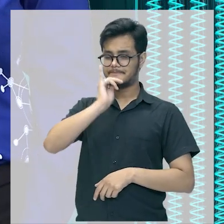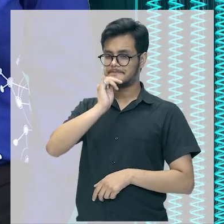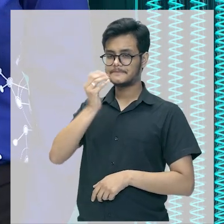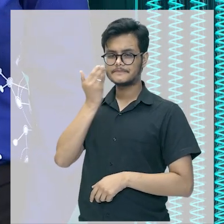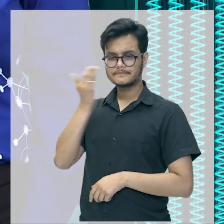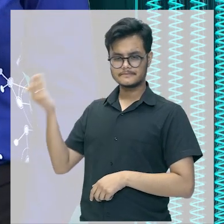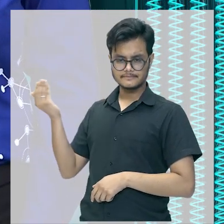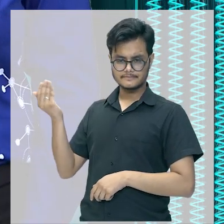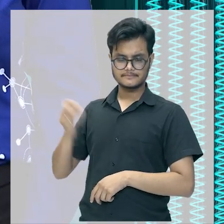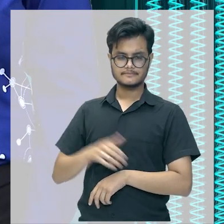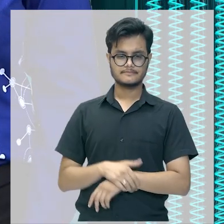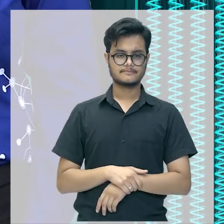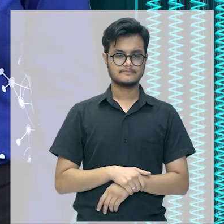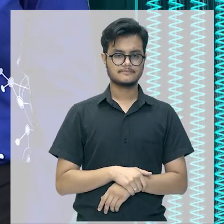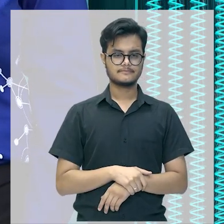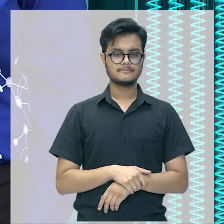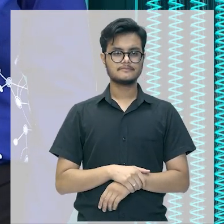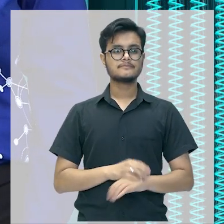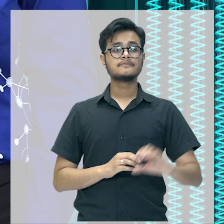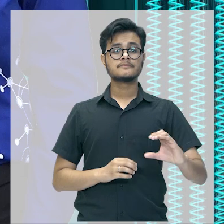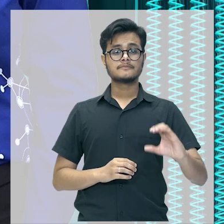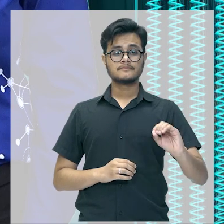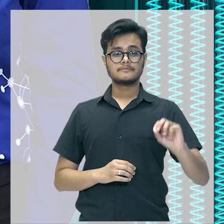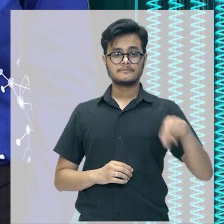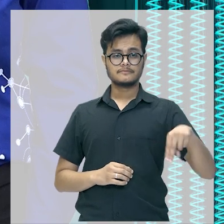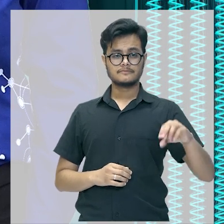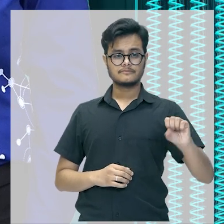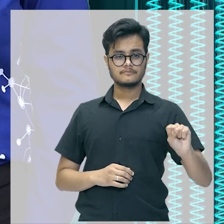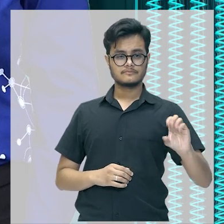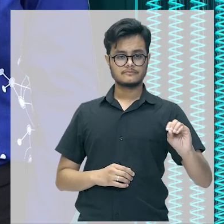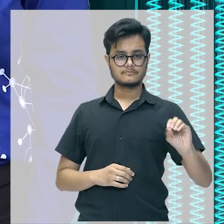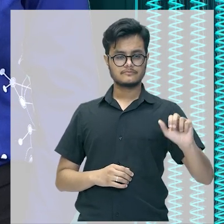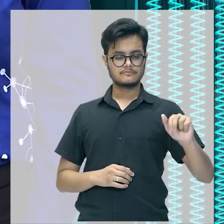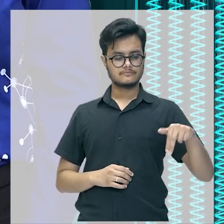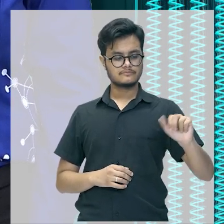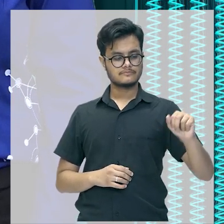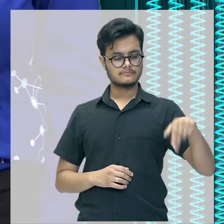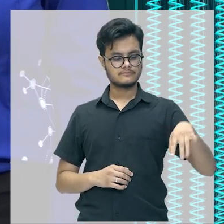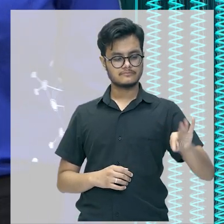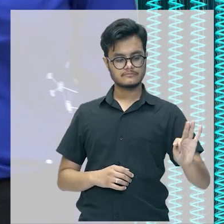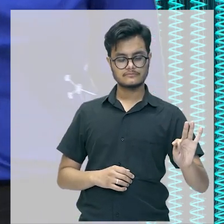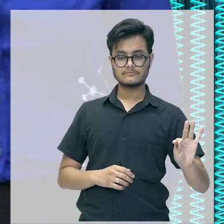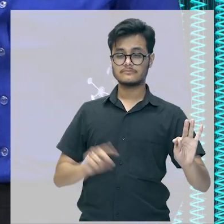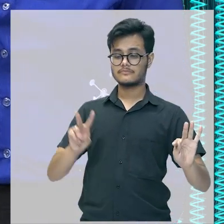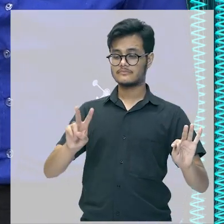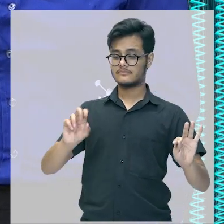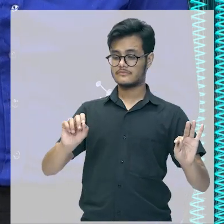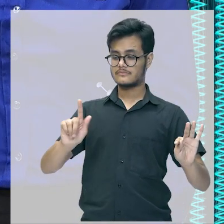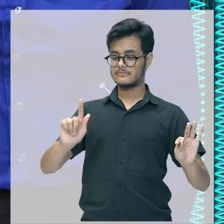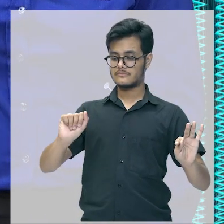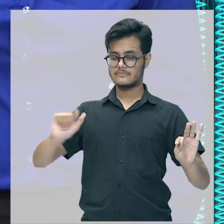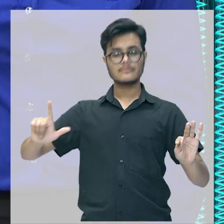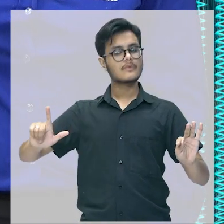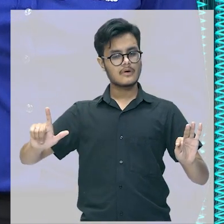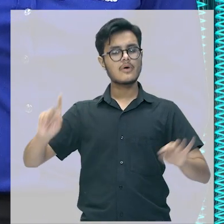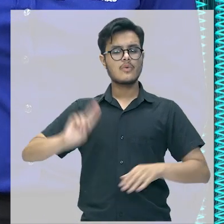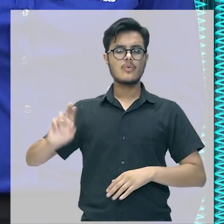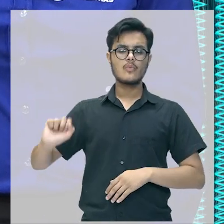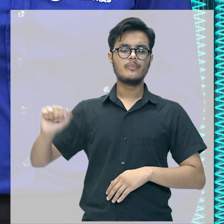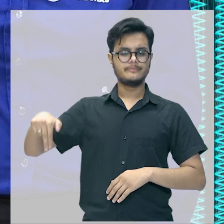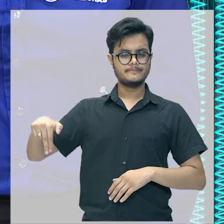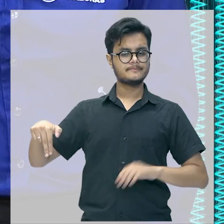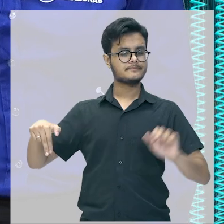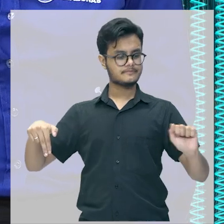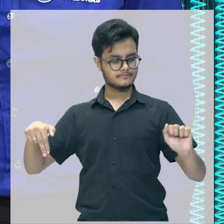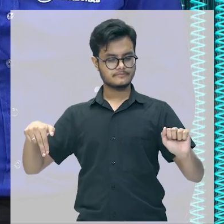consonant sound, um som de consoante, você usa o A, certo? A car, a bus. E o som de vogal você usa o quê? O